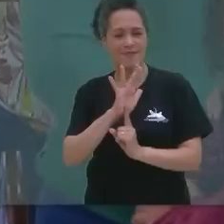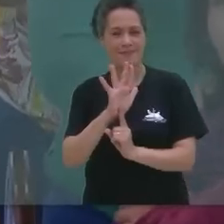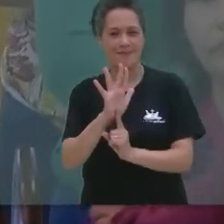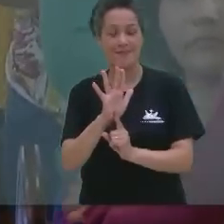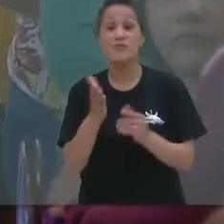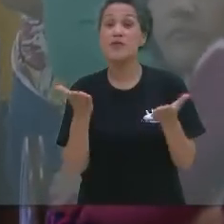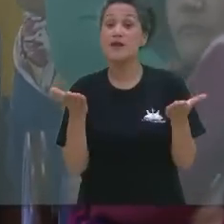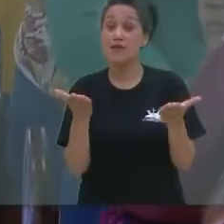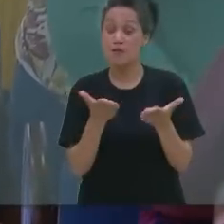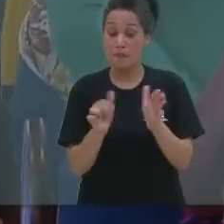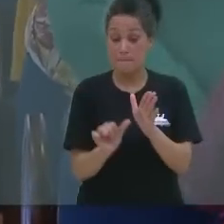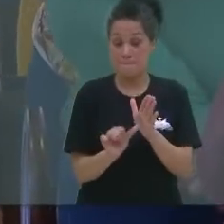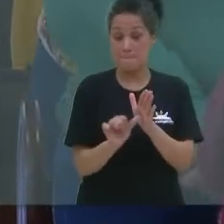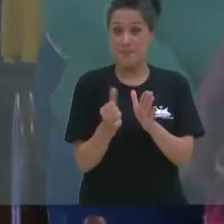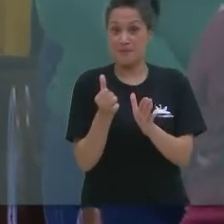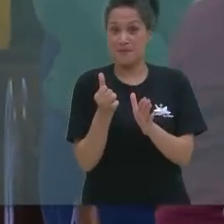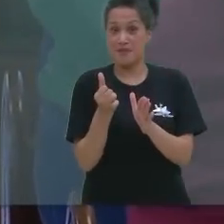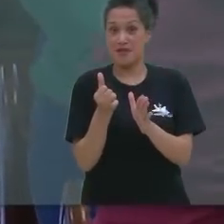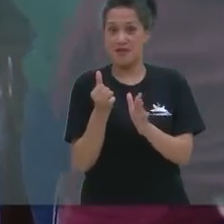quatro velas.